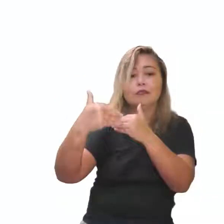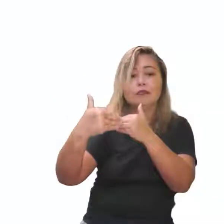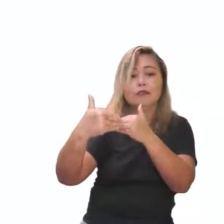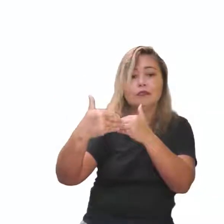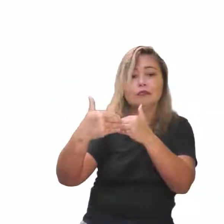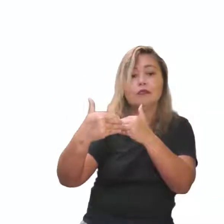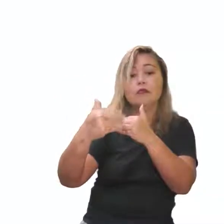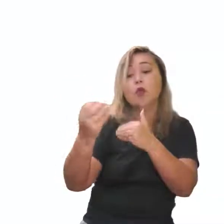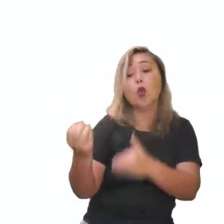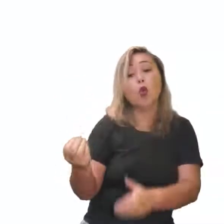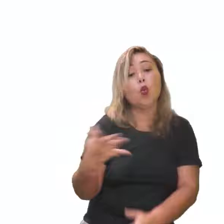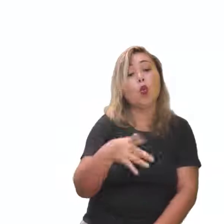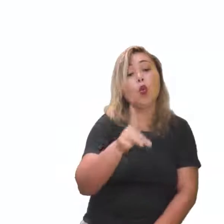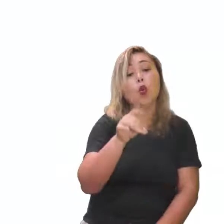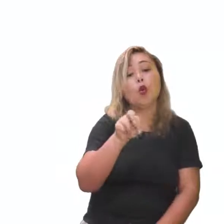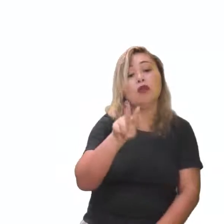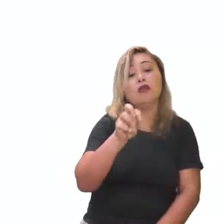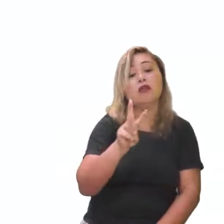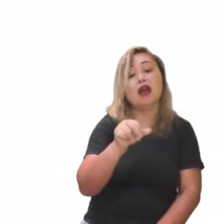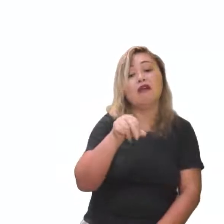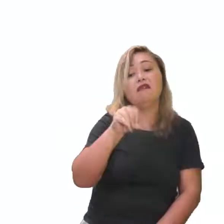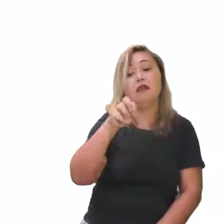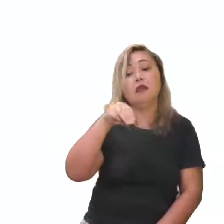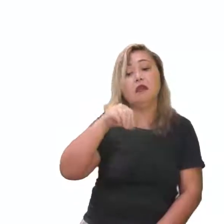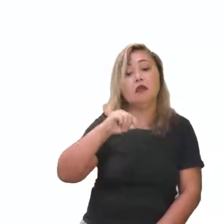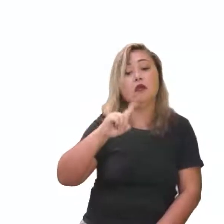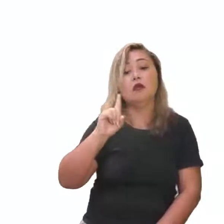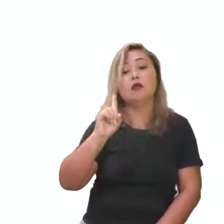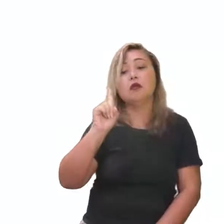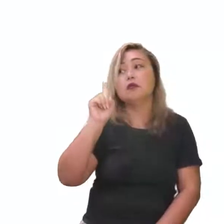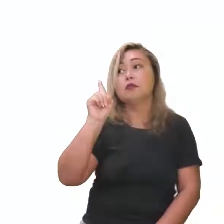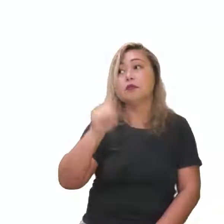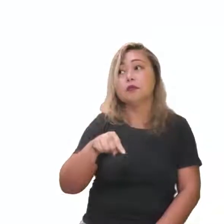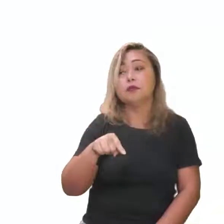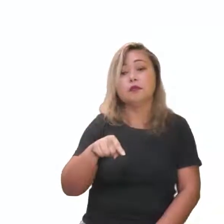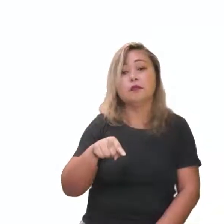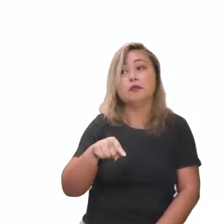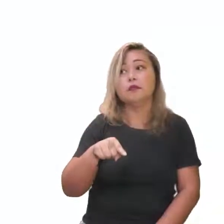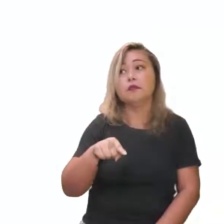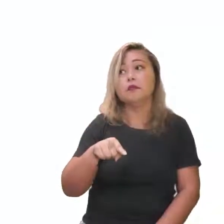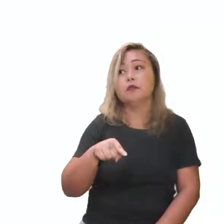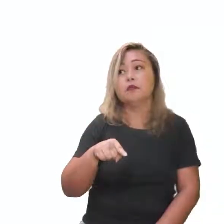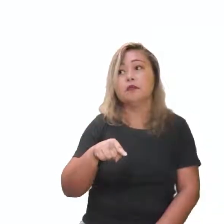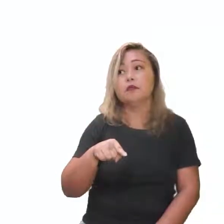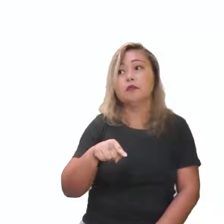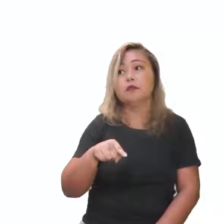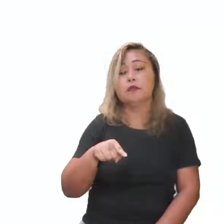ou neodarwinismo, foi formulada... Só um instante.